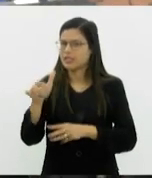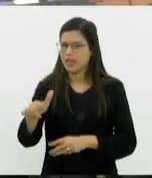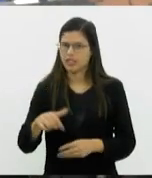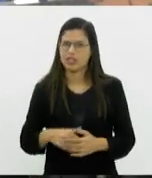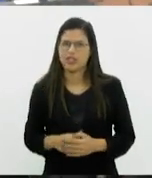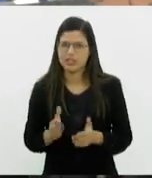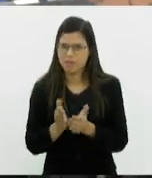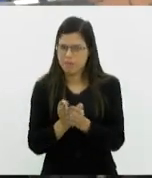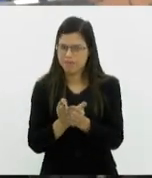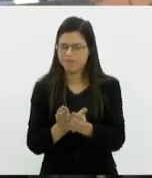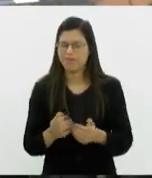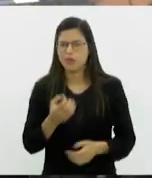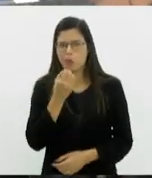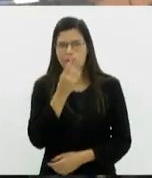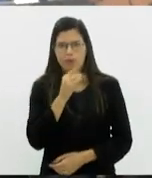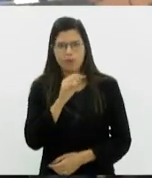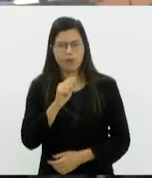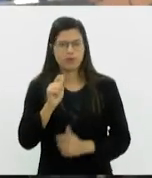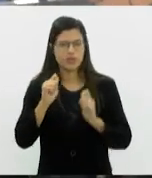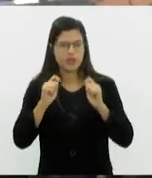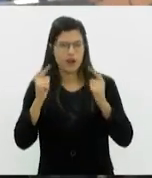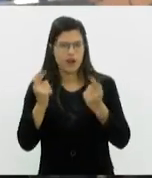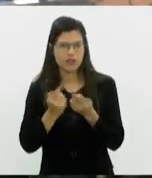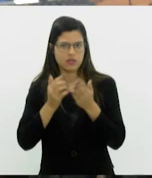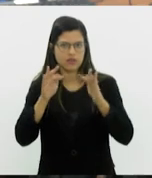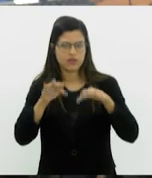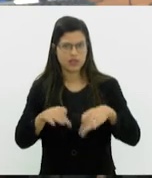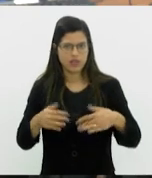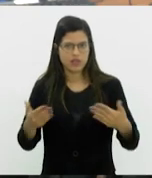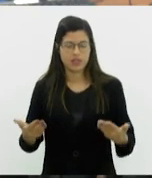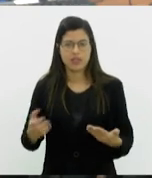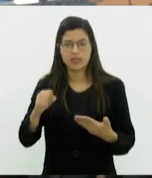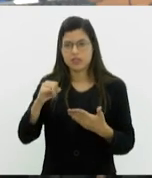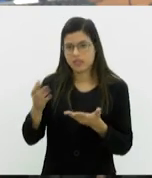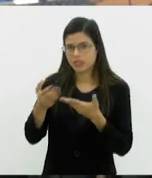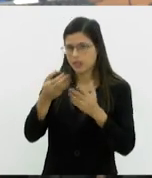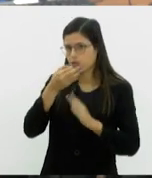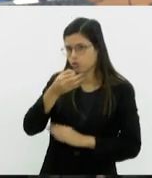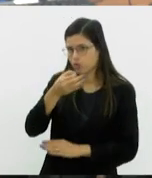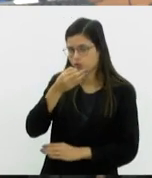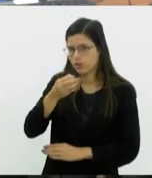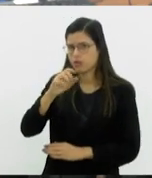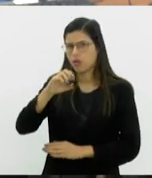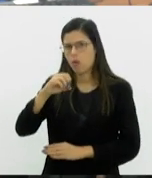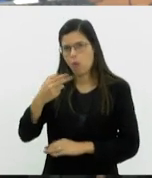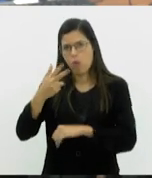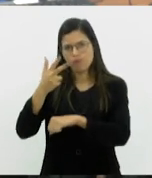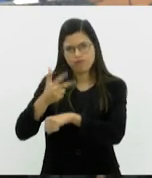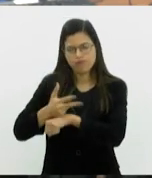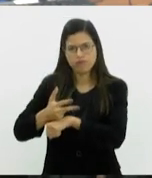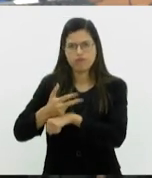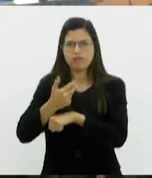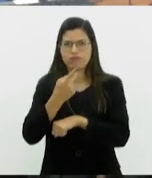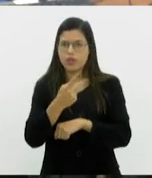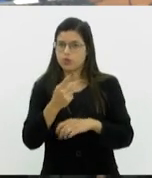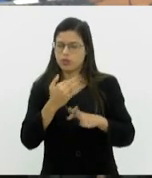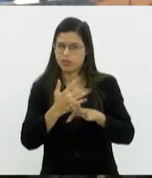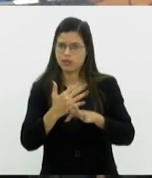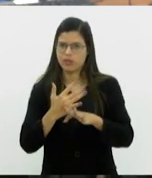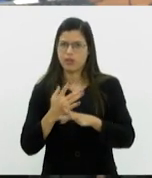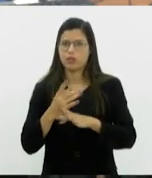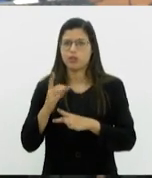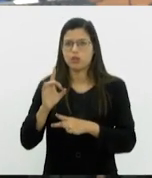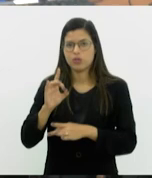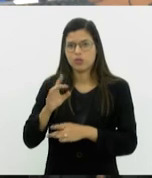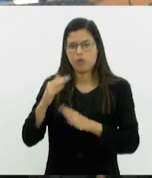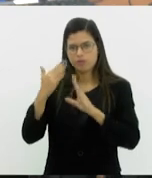porta-aviões. O Bom Dia Alerj termina aqui. Se você quiser enviar sugestões ou vídeos aí da sua cidade, é só acessar